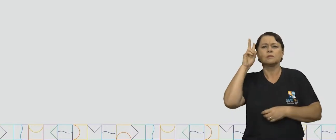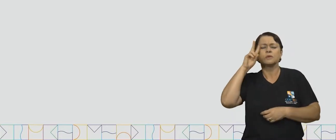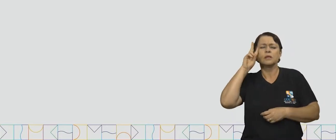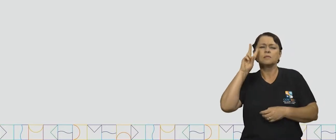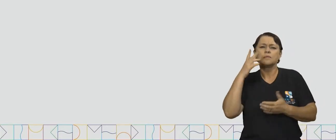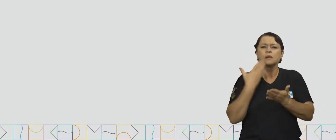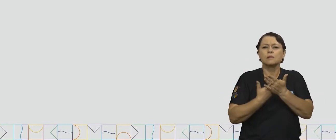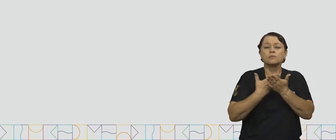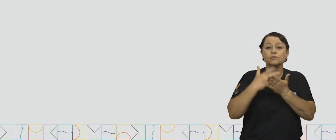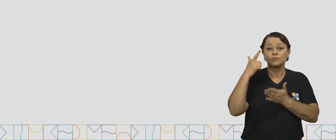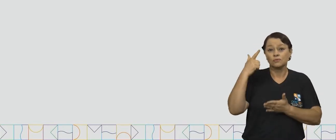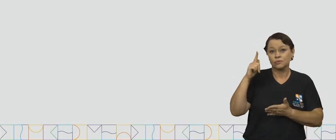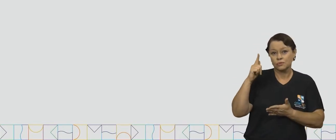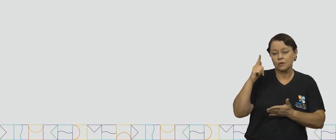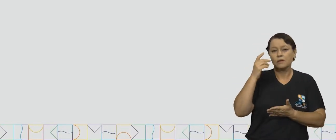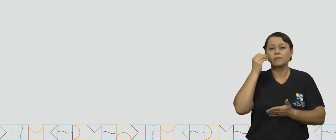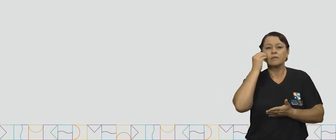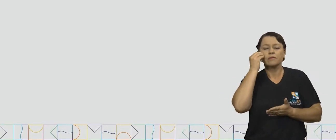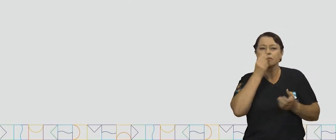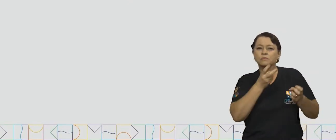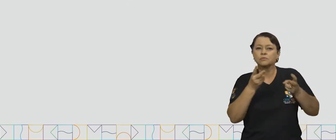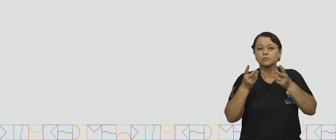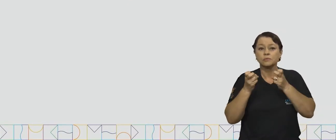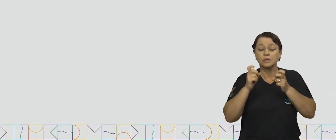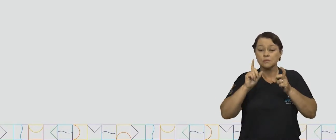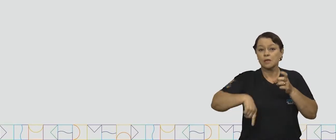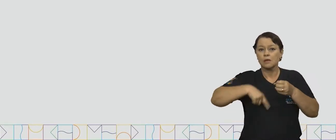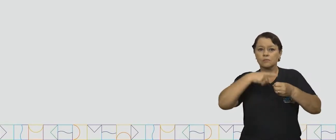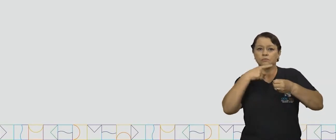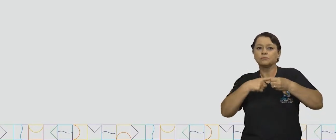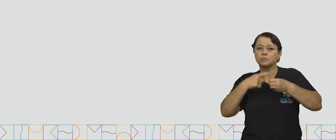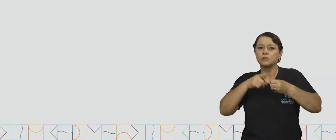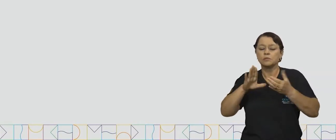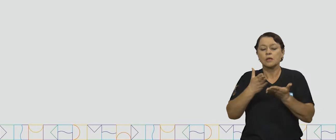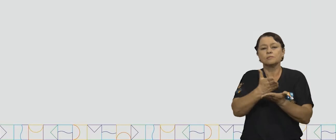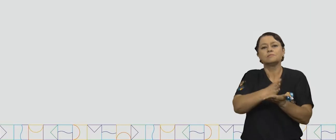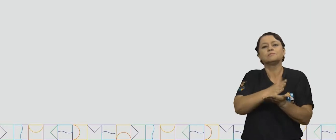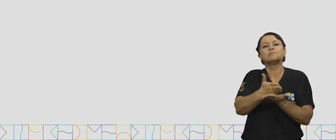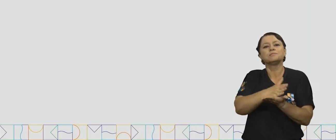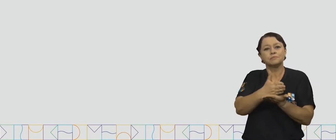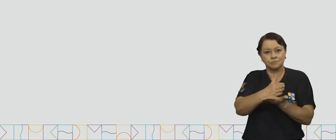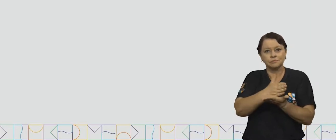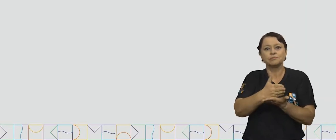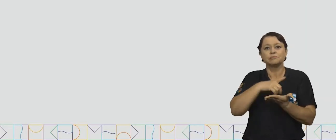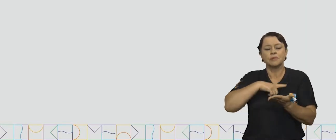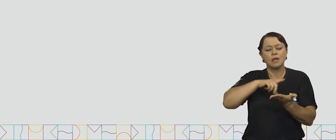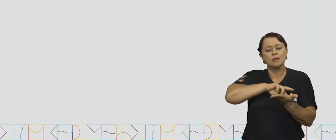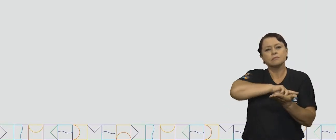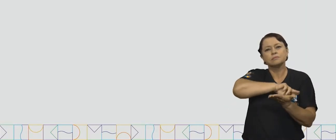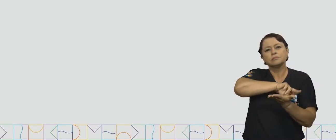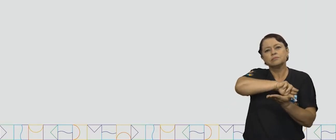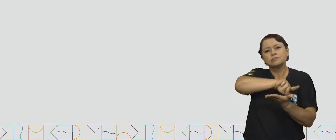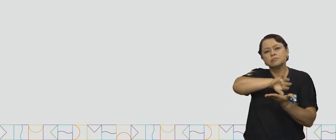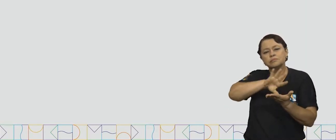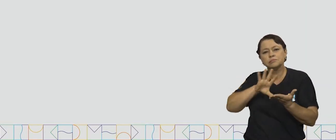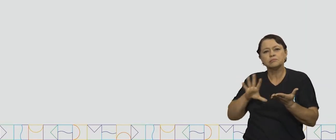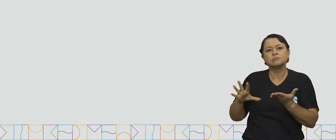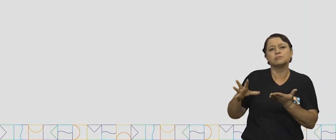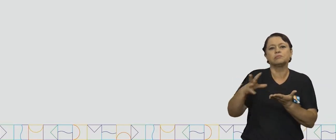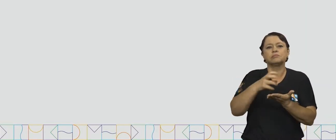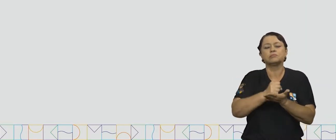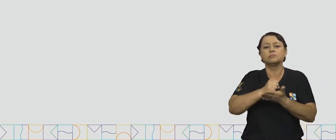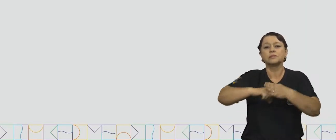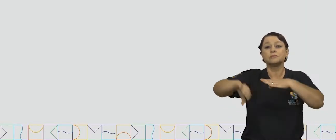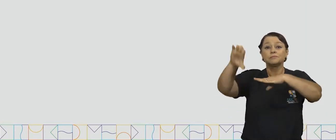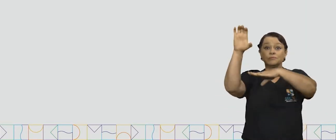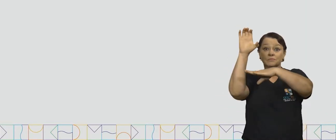aulas de geografia, vamos observar que o município é uma divisão de um território. São as várias partes que compõem um mesmo